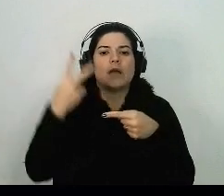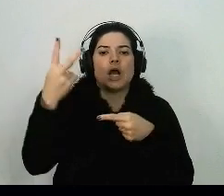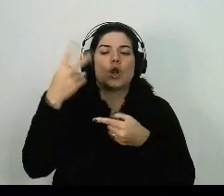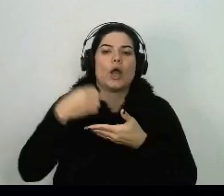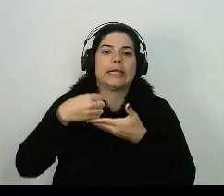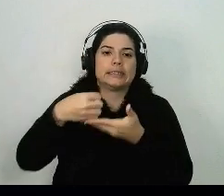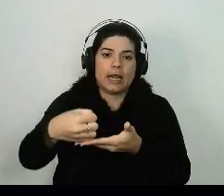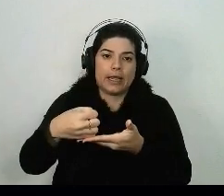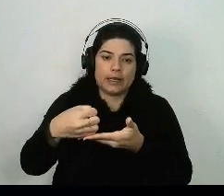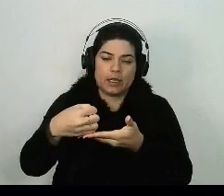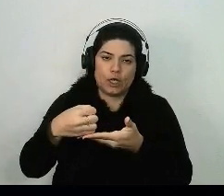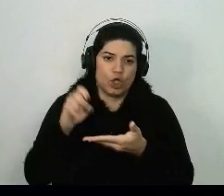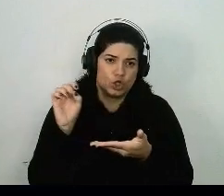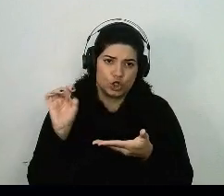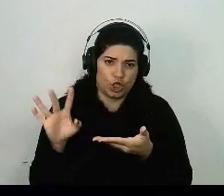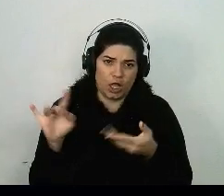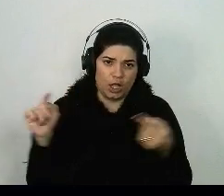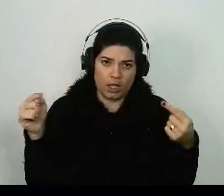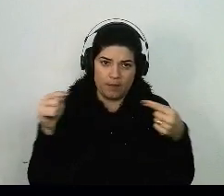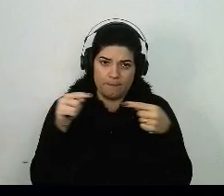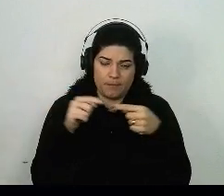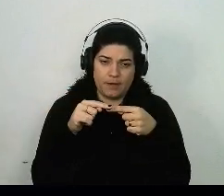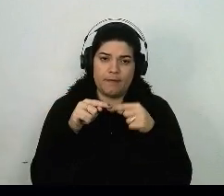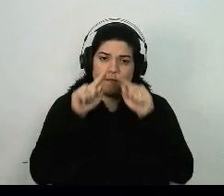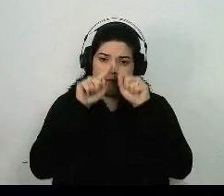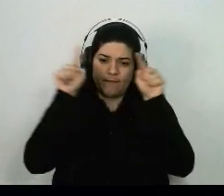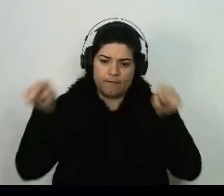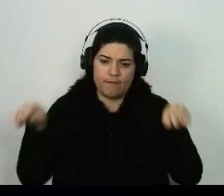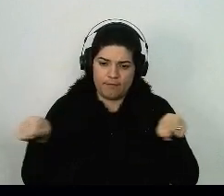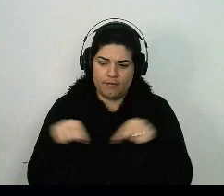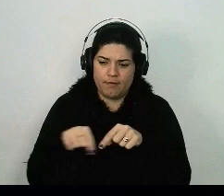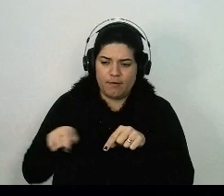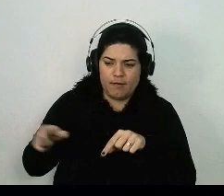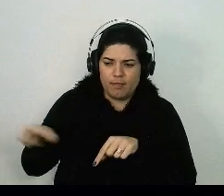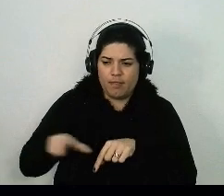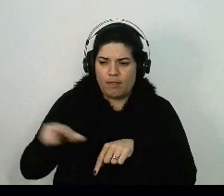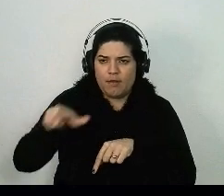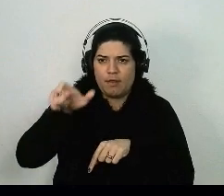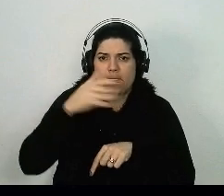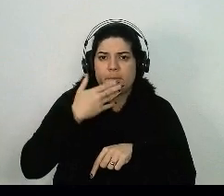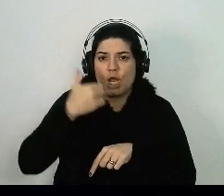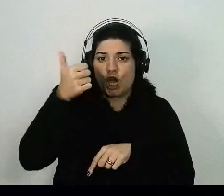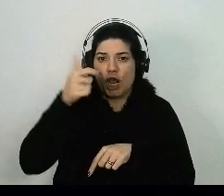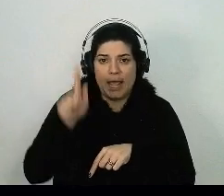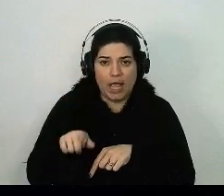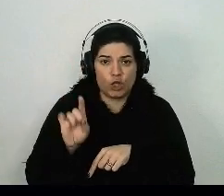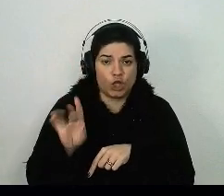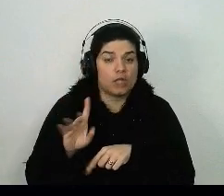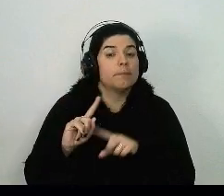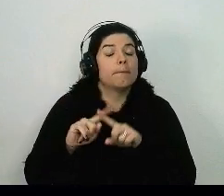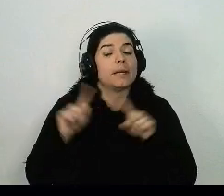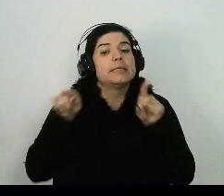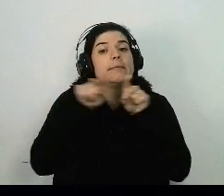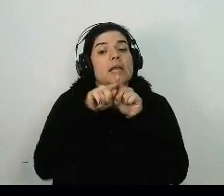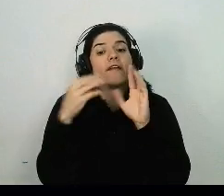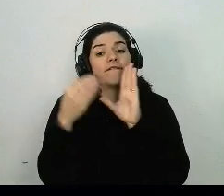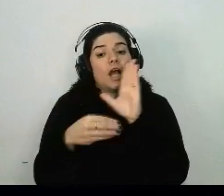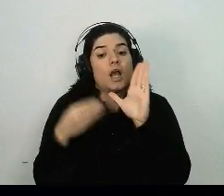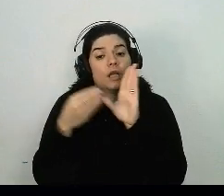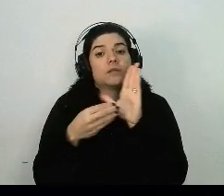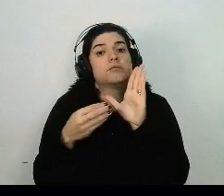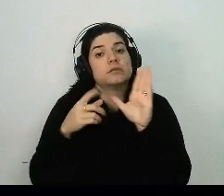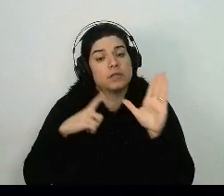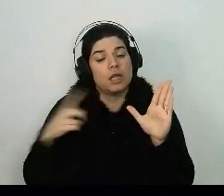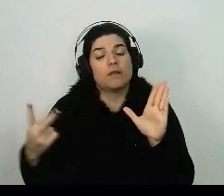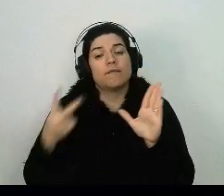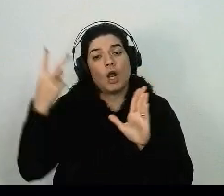só a questão da interface, as melhorias, né? Mas também o design atuando direto na proposta de valor da solução, né?